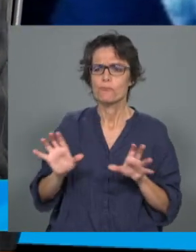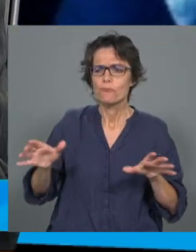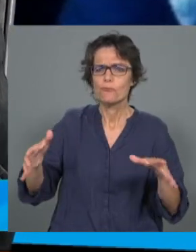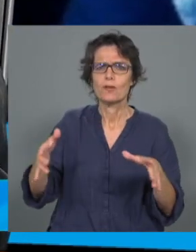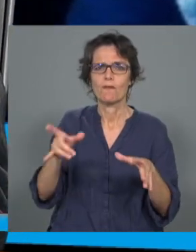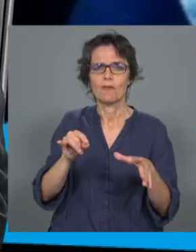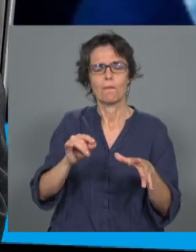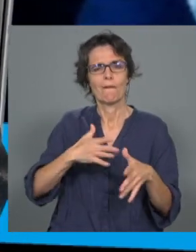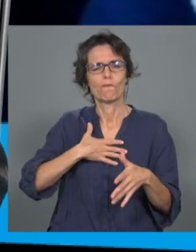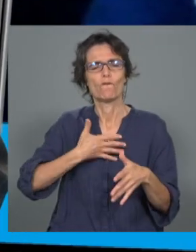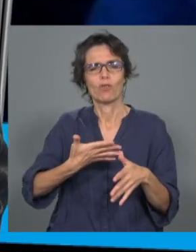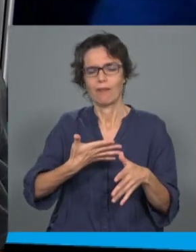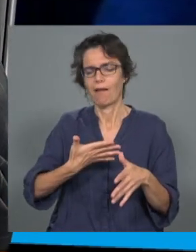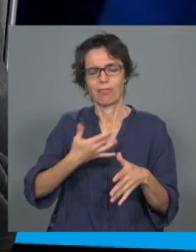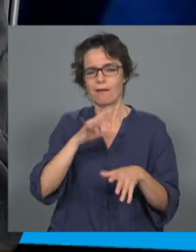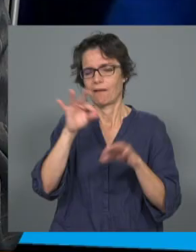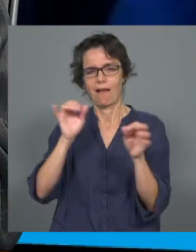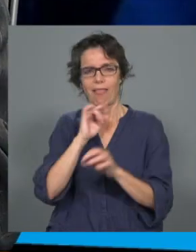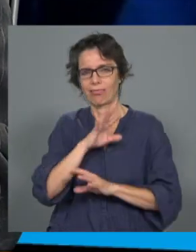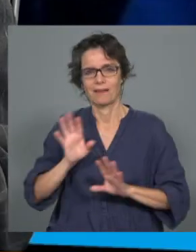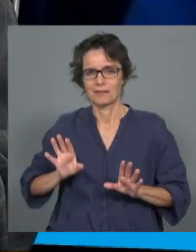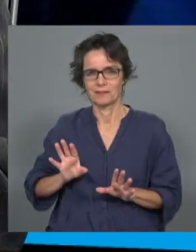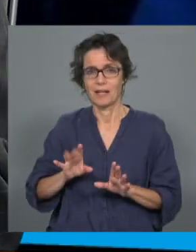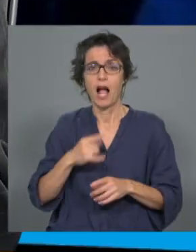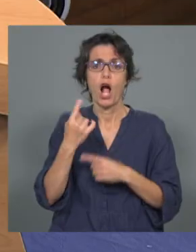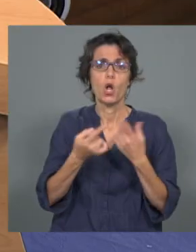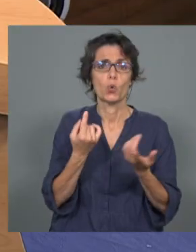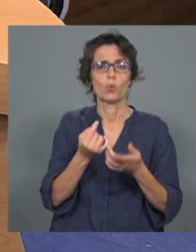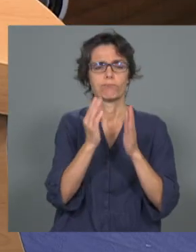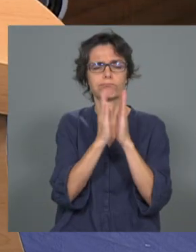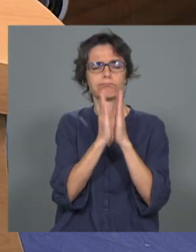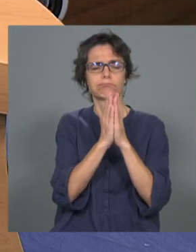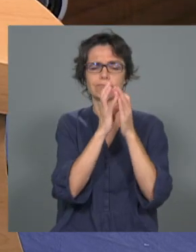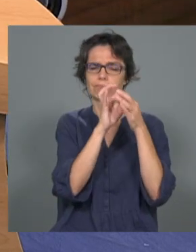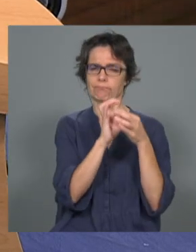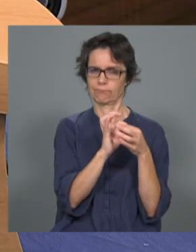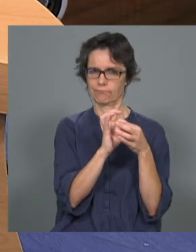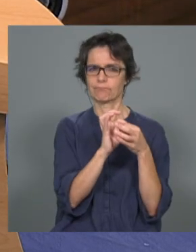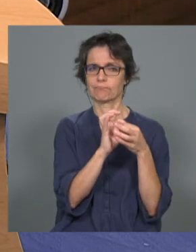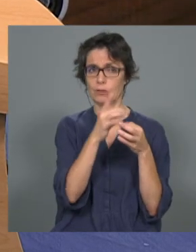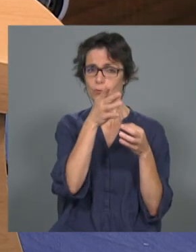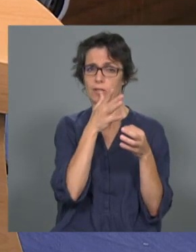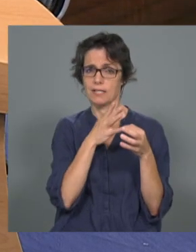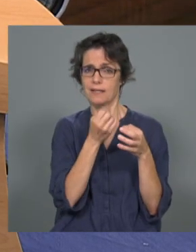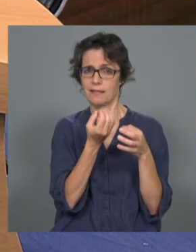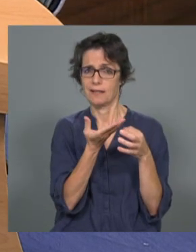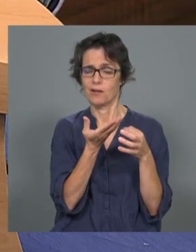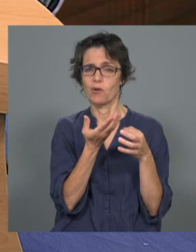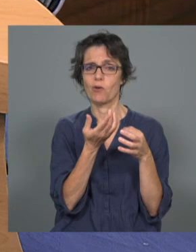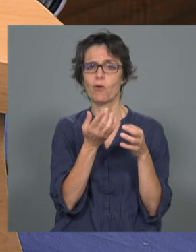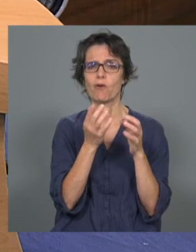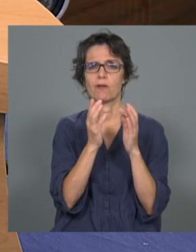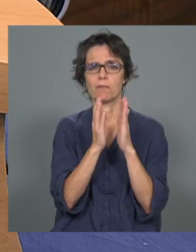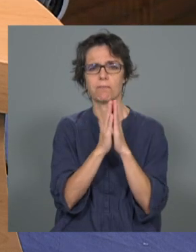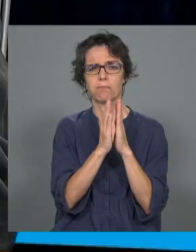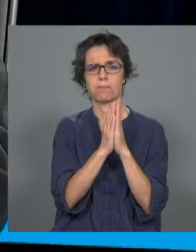de motivações, pode escolher. Uns mais de natureza espiritual, como sim, é o tema que acabaste de referir sobre a santificação